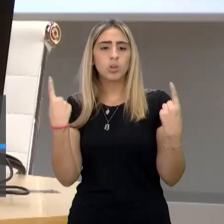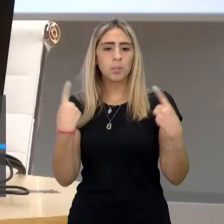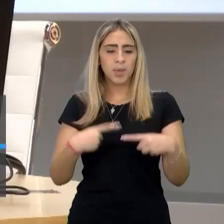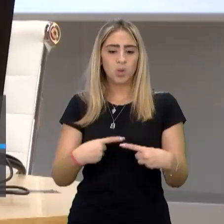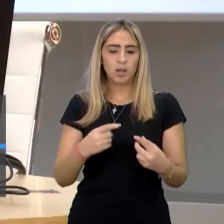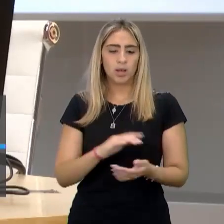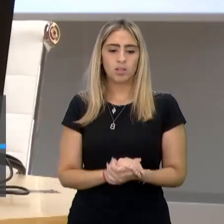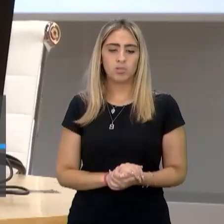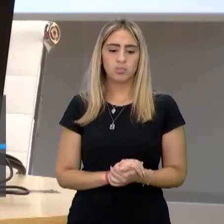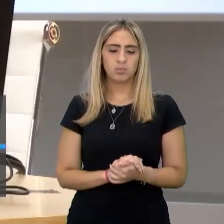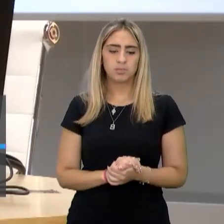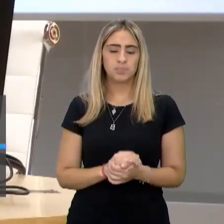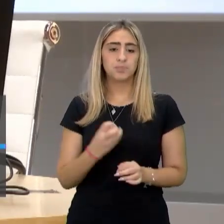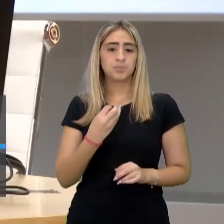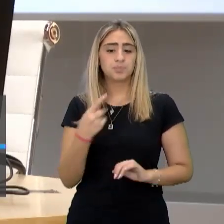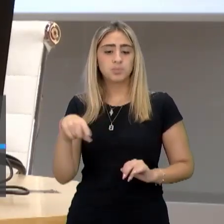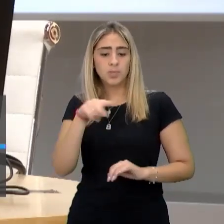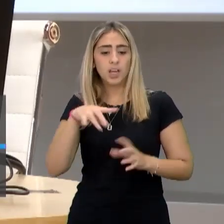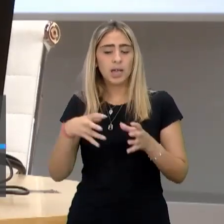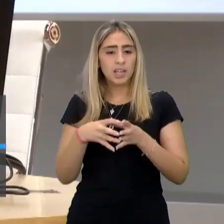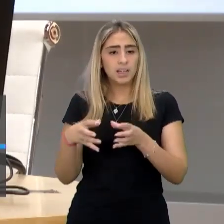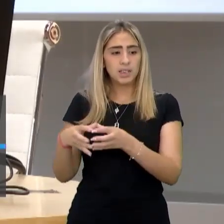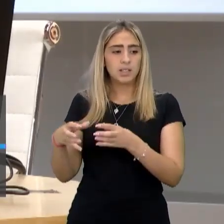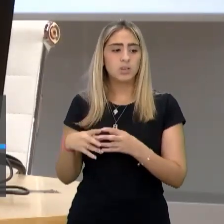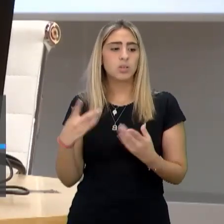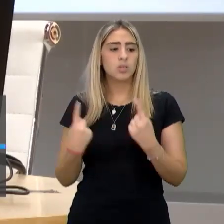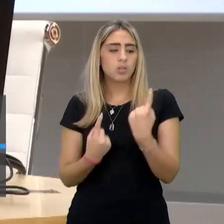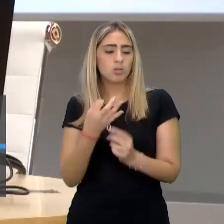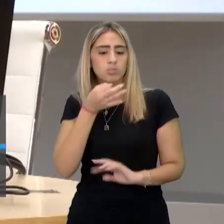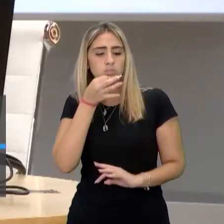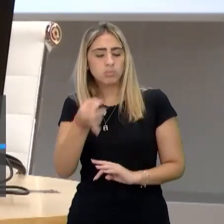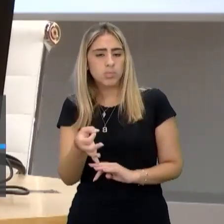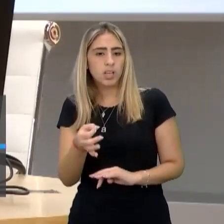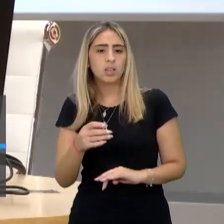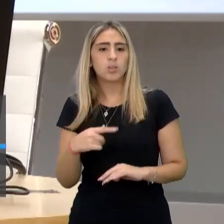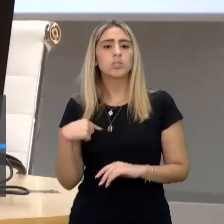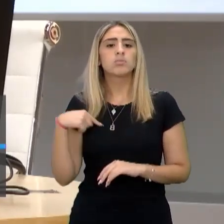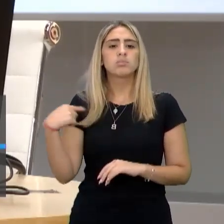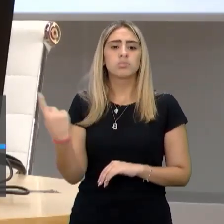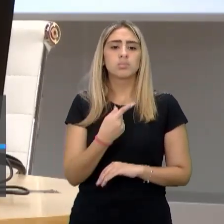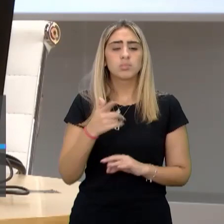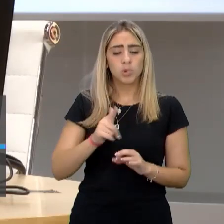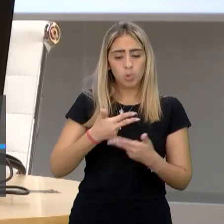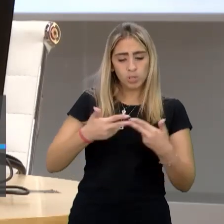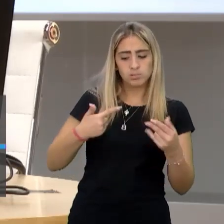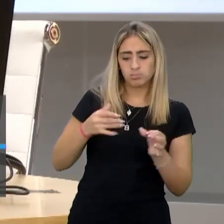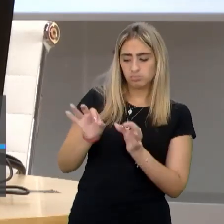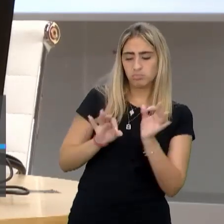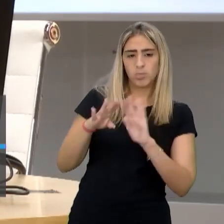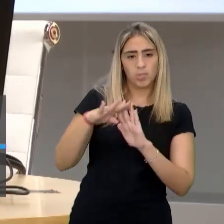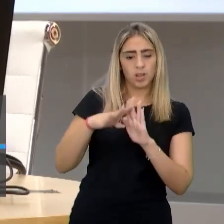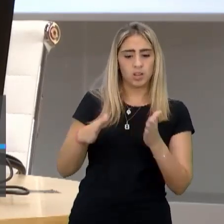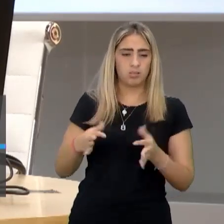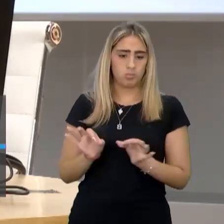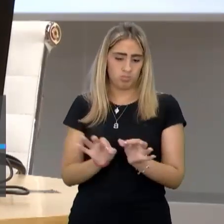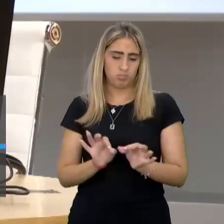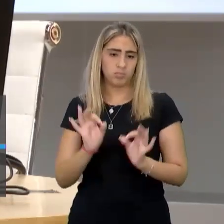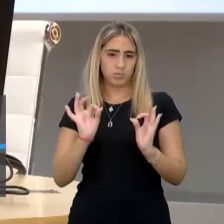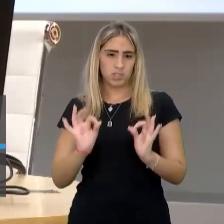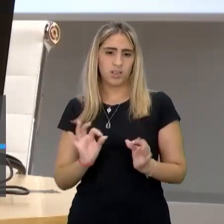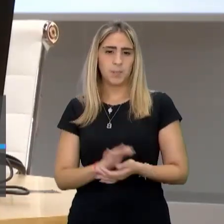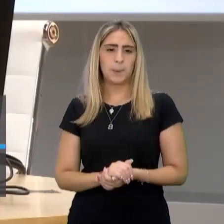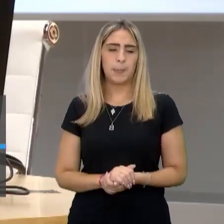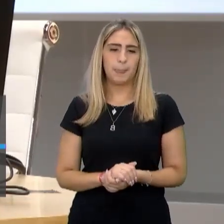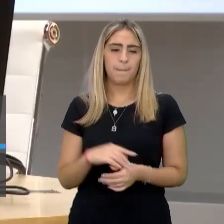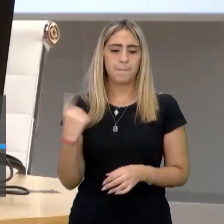campeonato? Como que vão ser determinadas as equipes? Quais os critérios e tudo mais? São coisas que a gente tem que organizar no alinhamento, né? Então, por exemplo, vamos